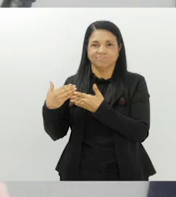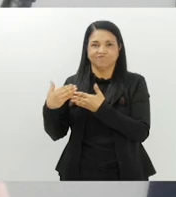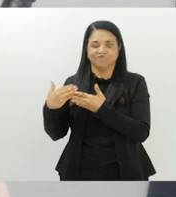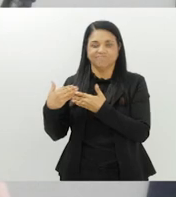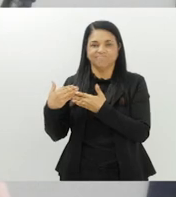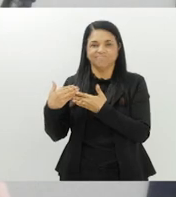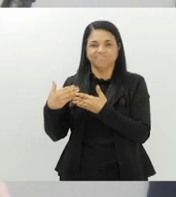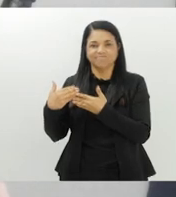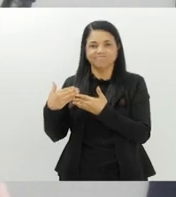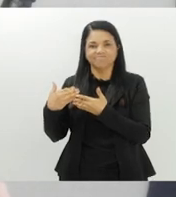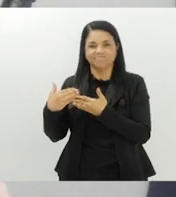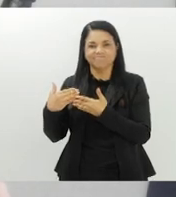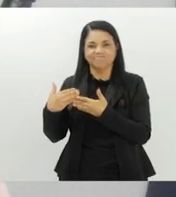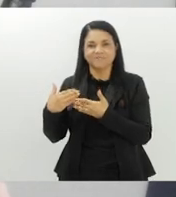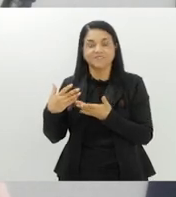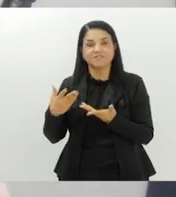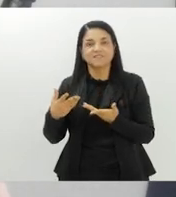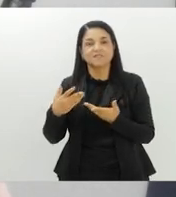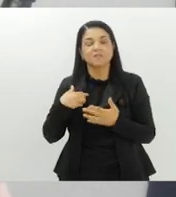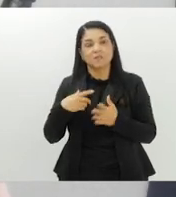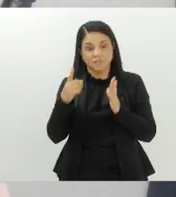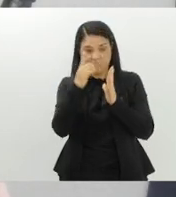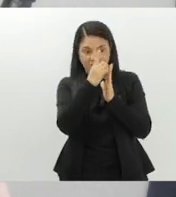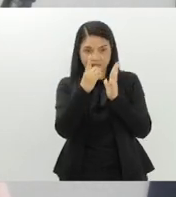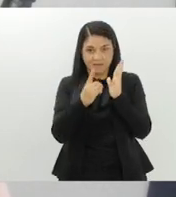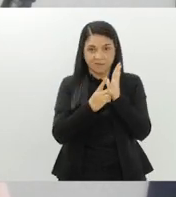Vamos lá. Nós temos um decreto,